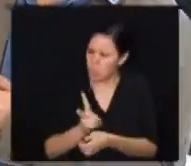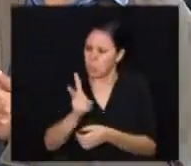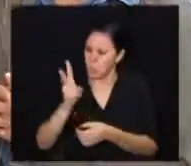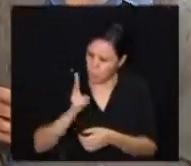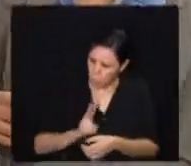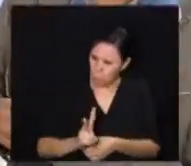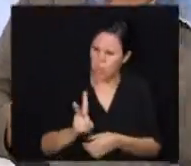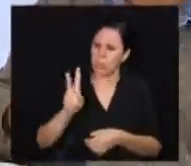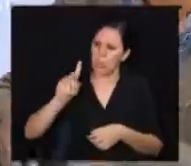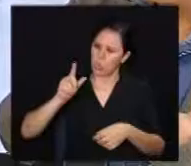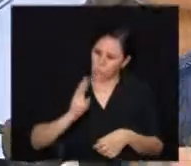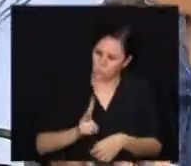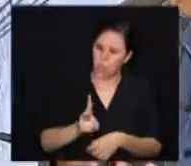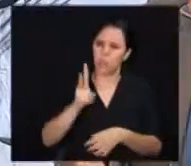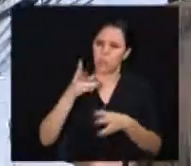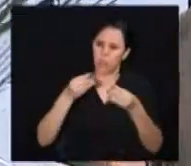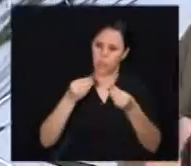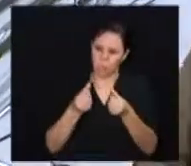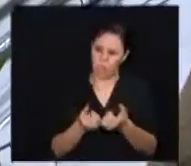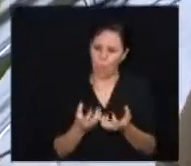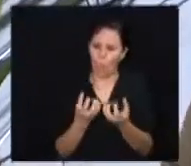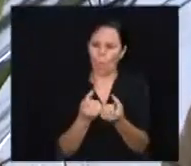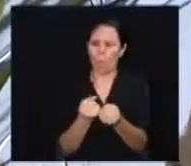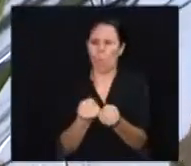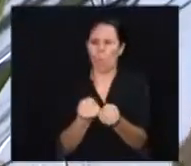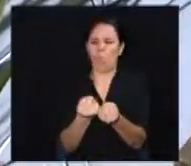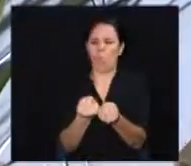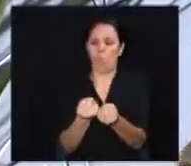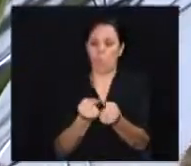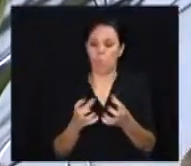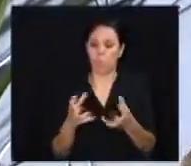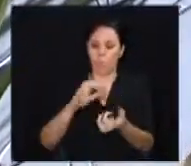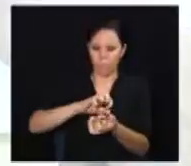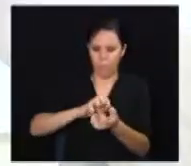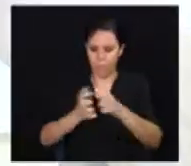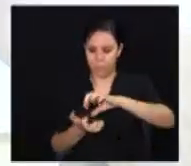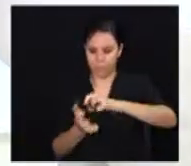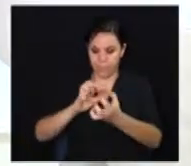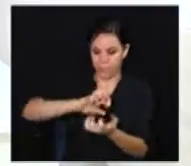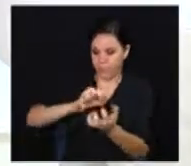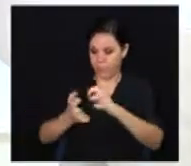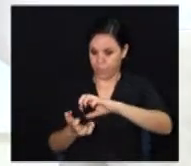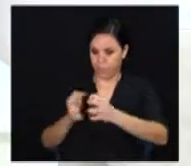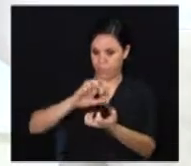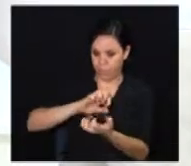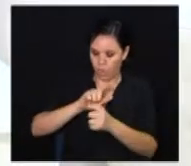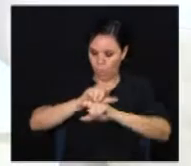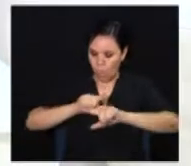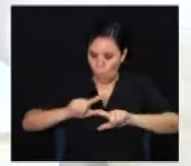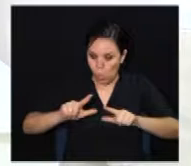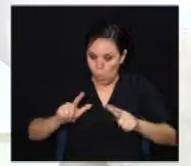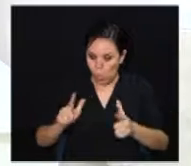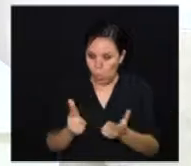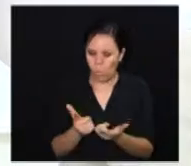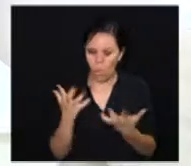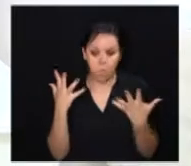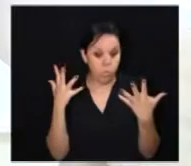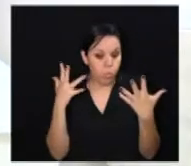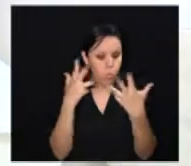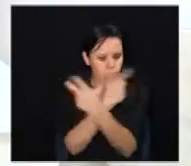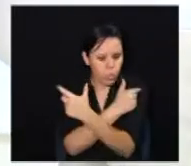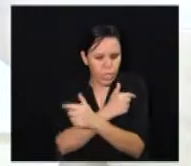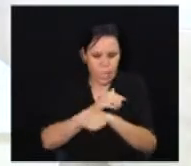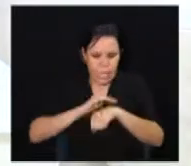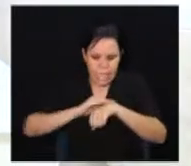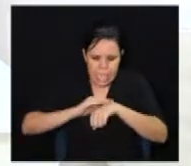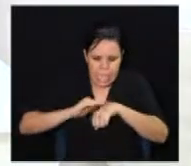dar certo, ela parece que tá um pouco seca, vai amassando, vai sovando na mão, até ela alisar, ela vai formar uma massa bem bonita, bem